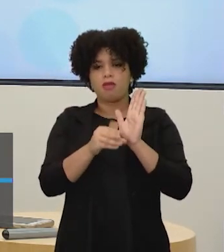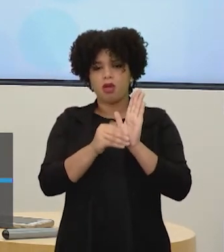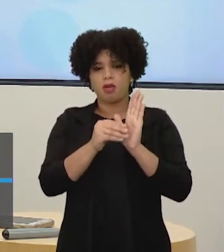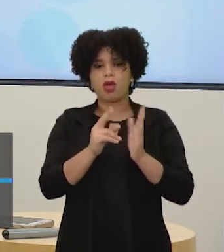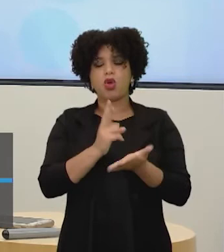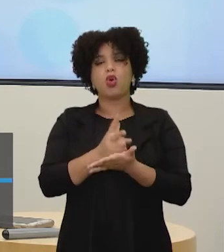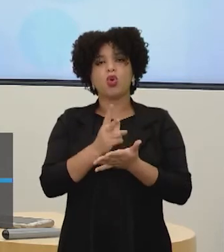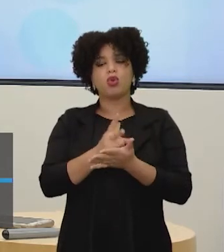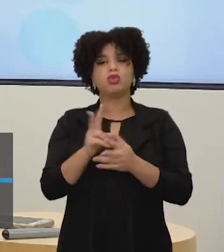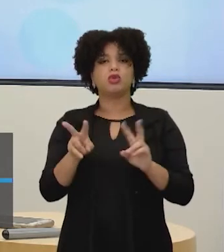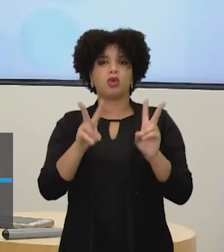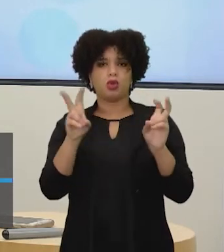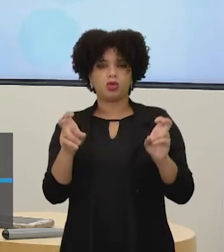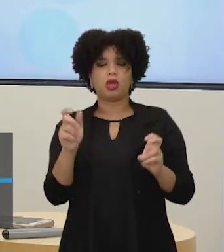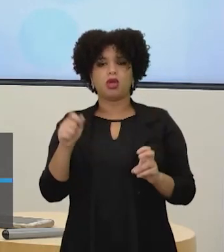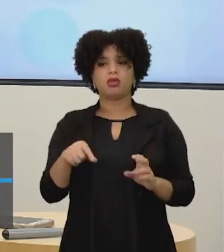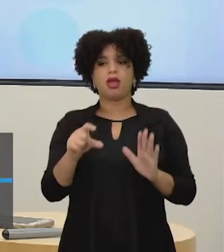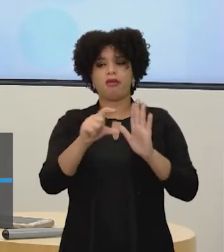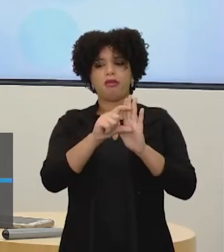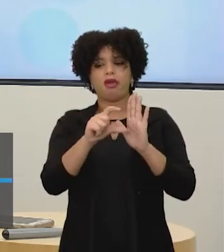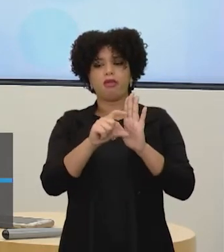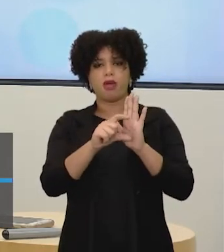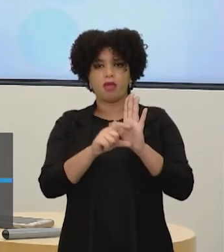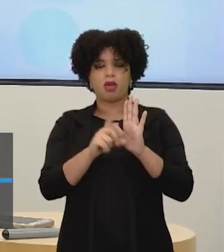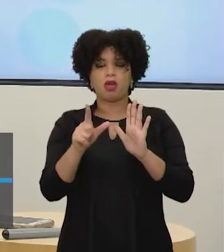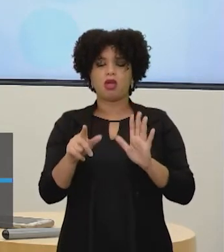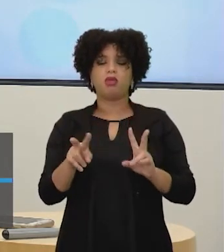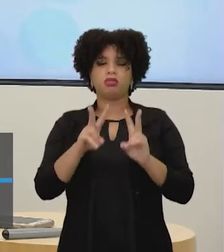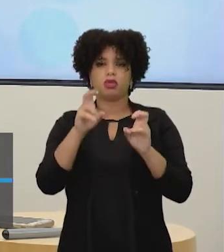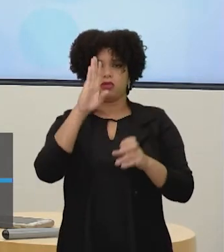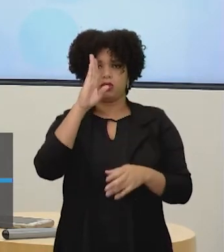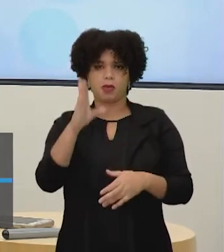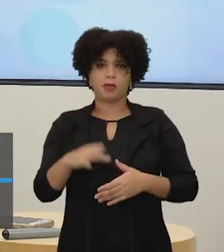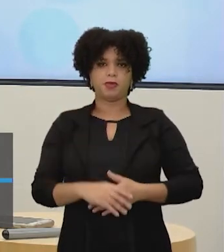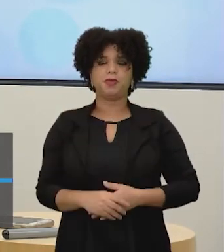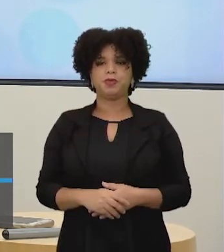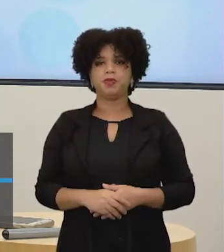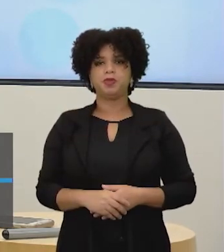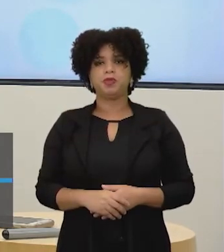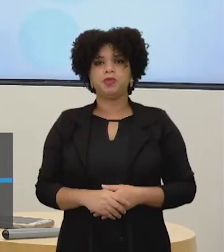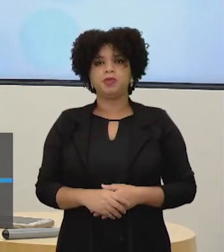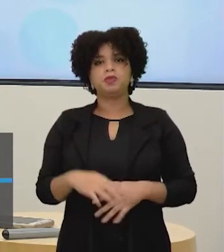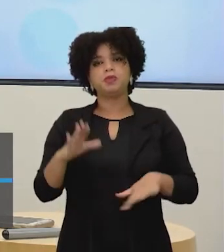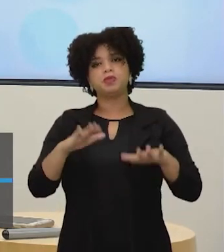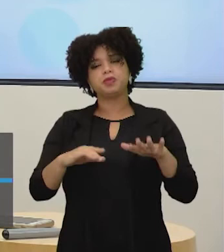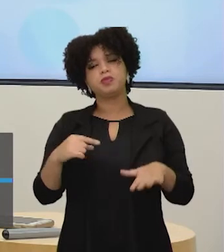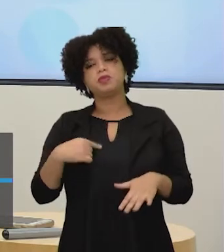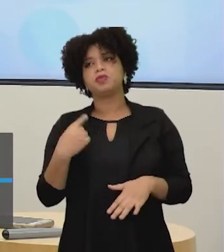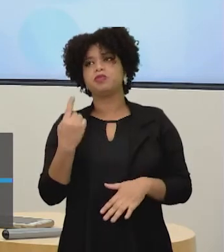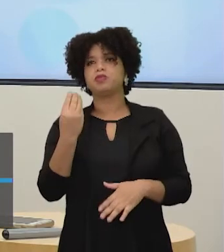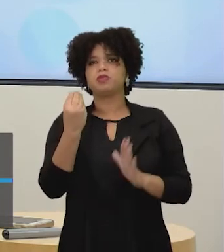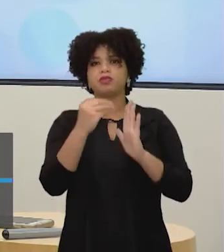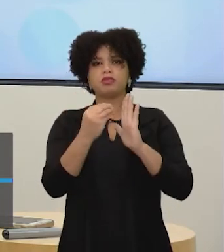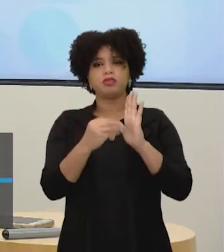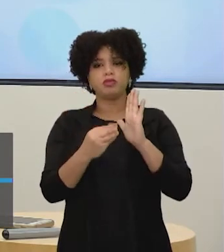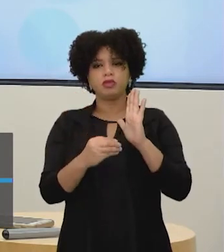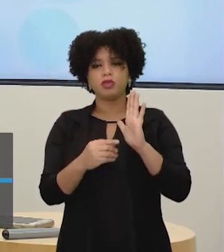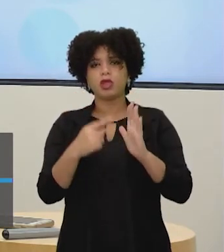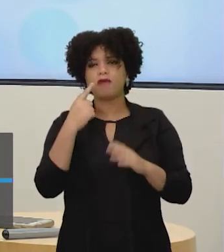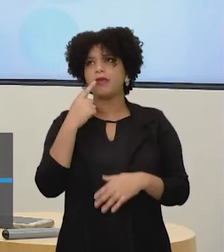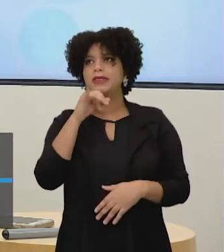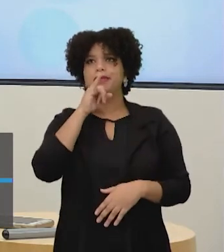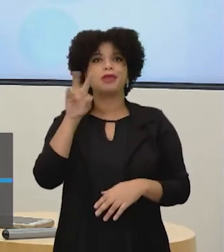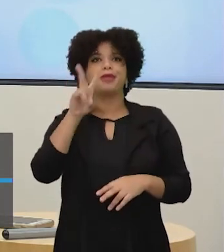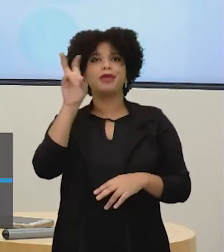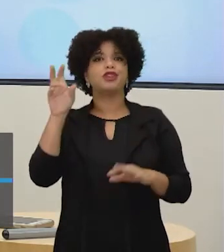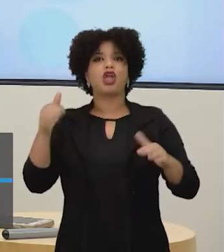desdobramento desse assunto que vai formando o parágrafo, que é um assunto total. Tá? Então a gente vamos falar sobre a questão, por exemplo, da fome,